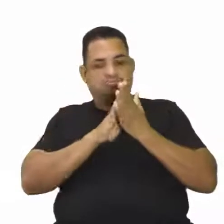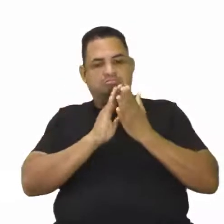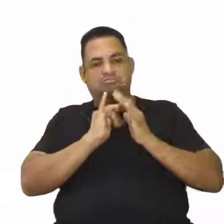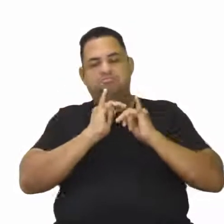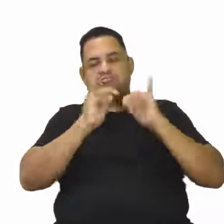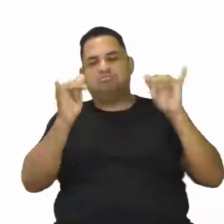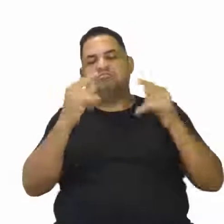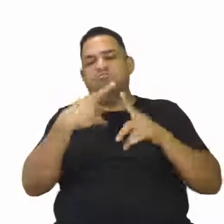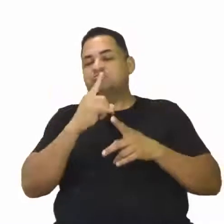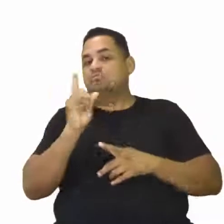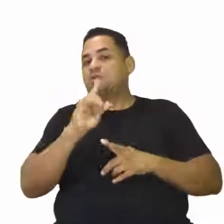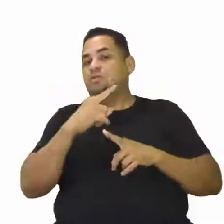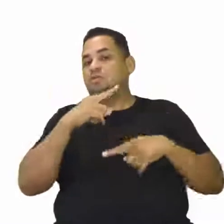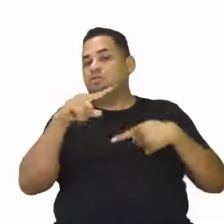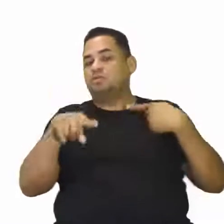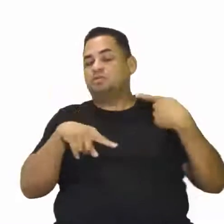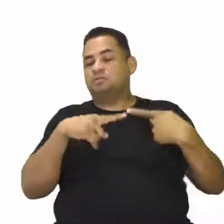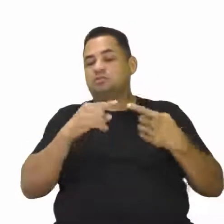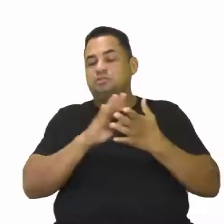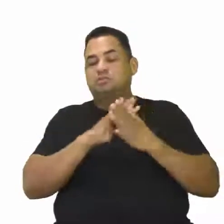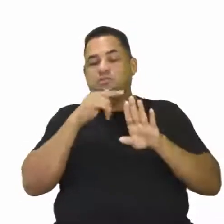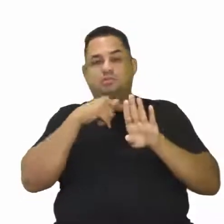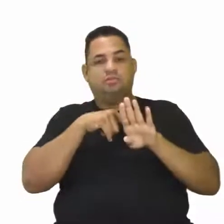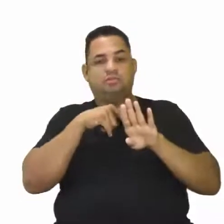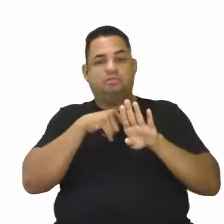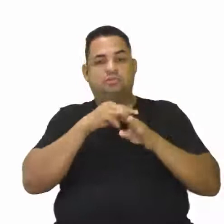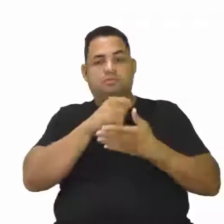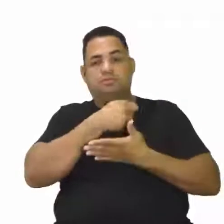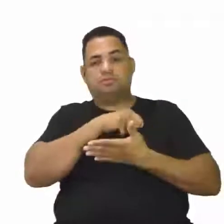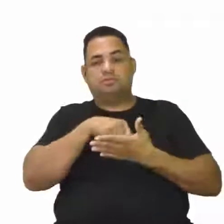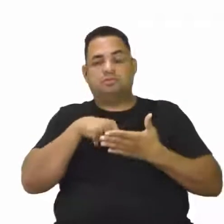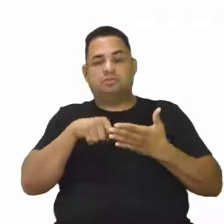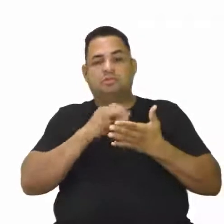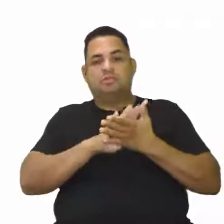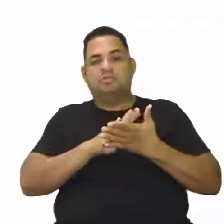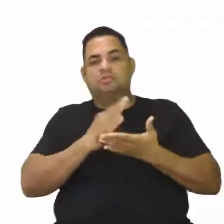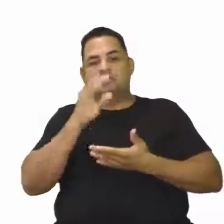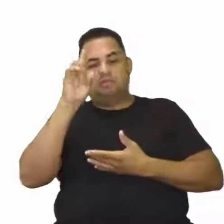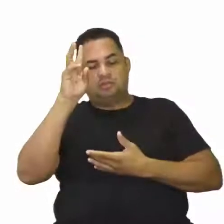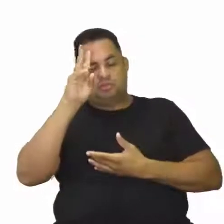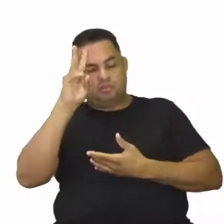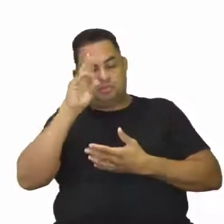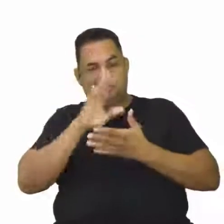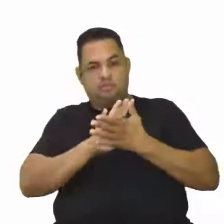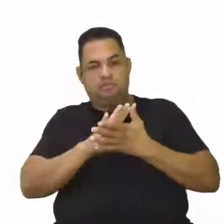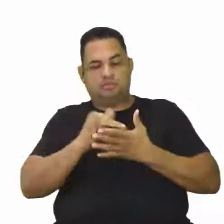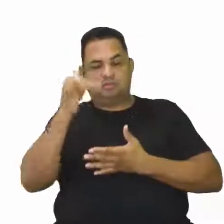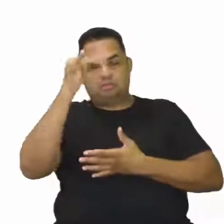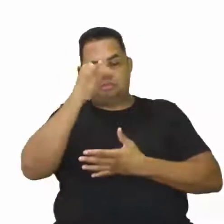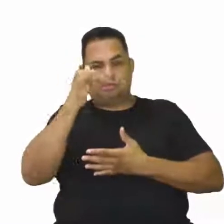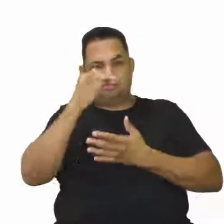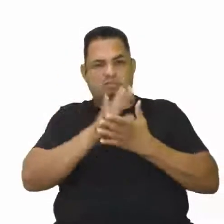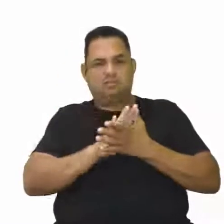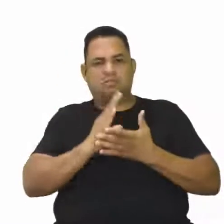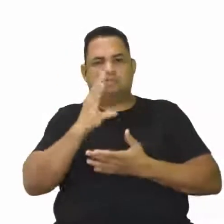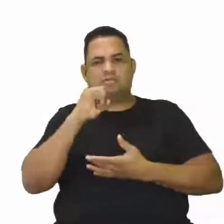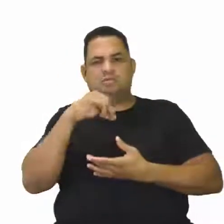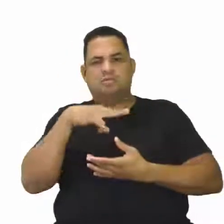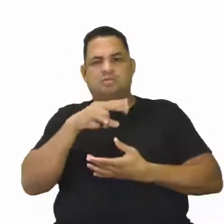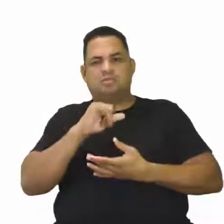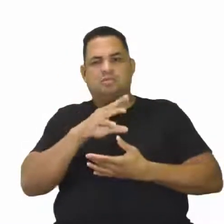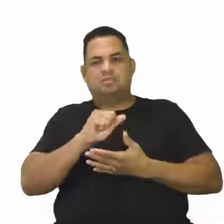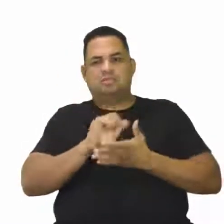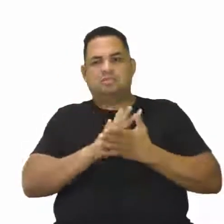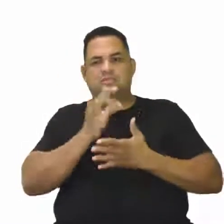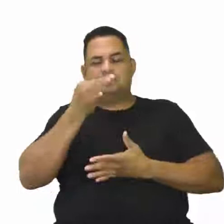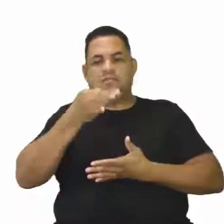objetivo. Porque a subjetividade na escrita de contos, narrações e crônicas...